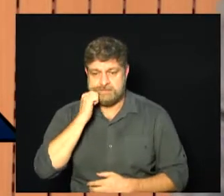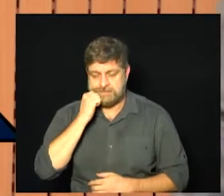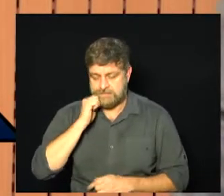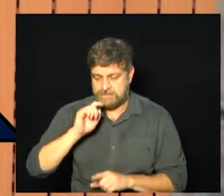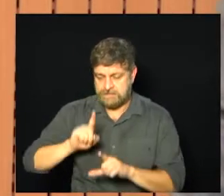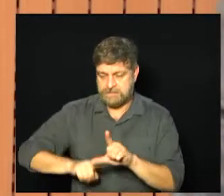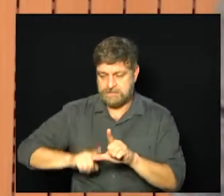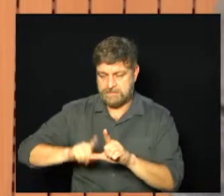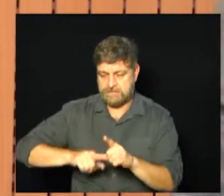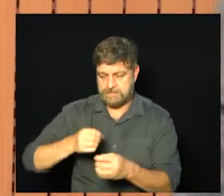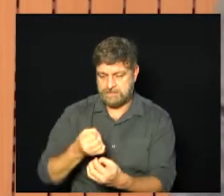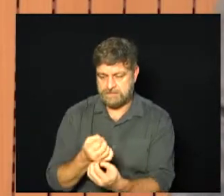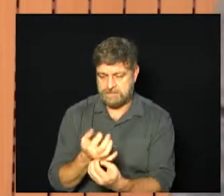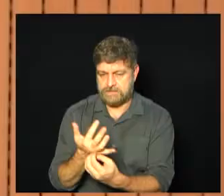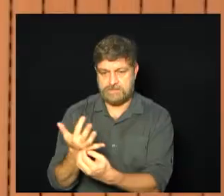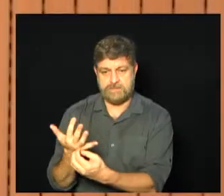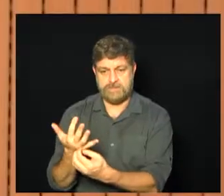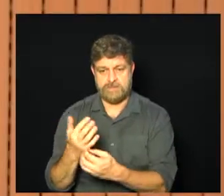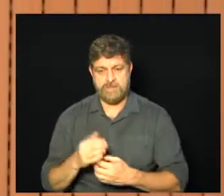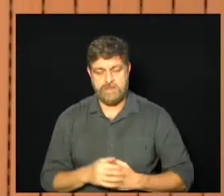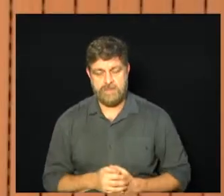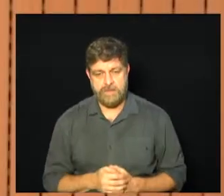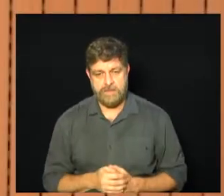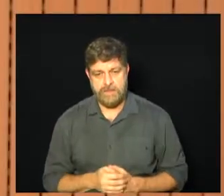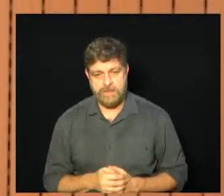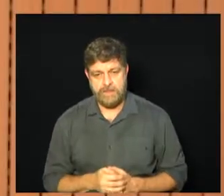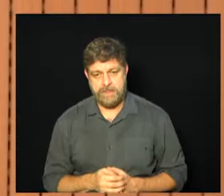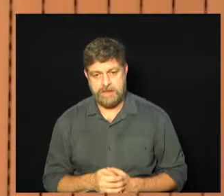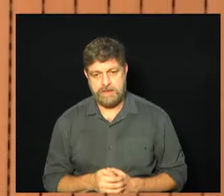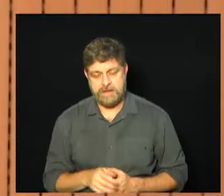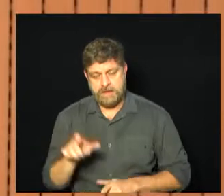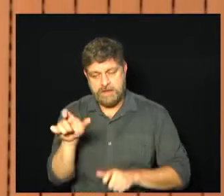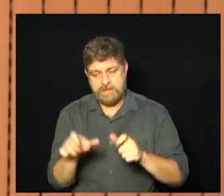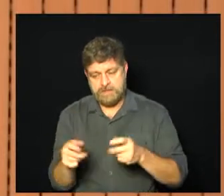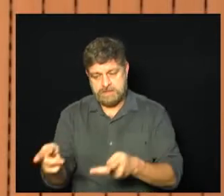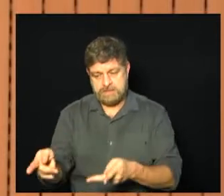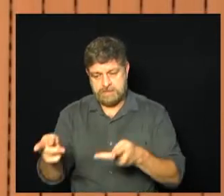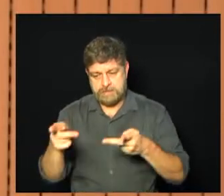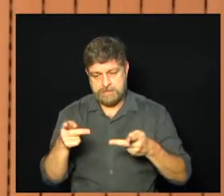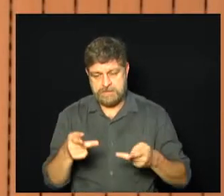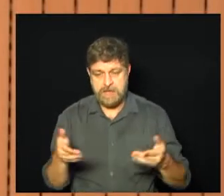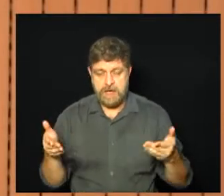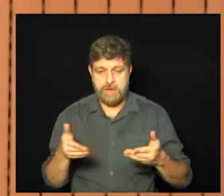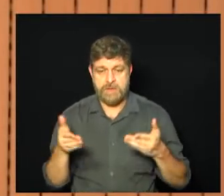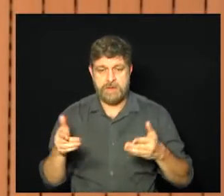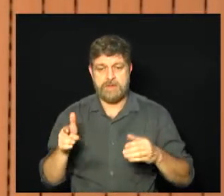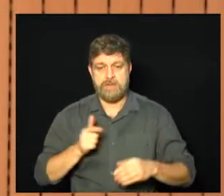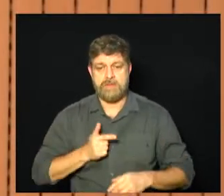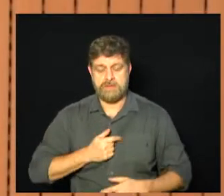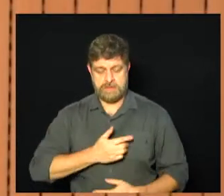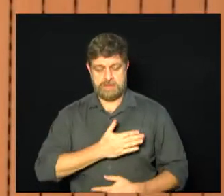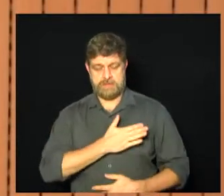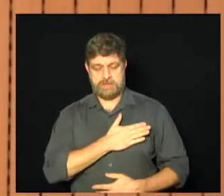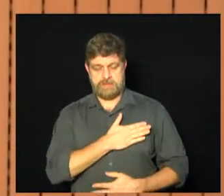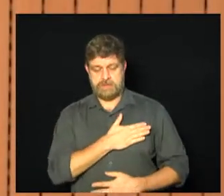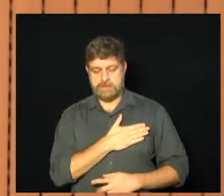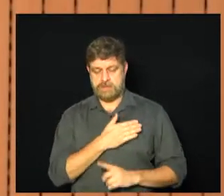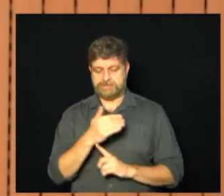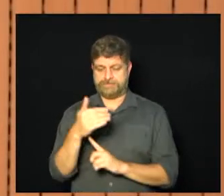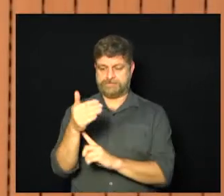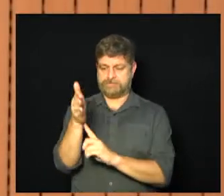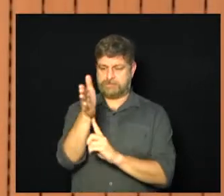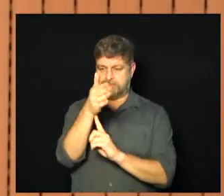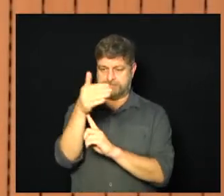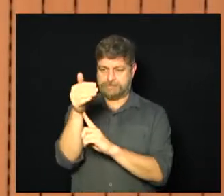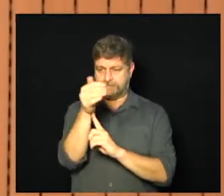Artes. Nós convidamos os presentes para a execução do Hino Nacional Brasileiro, letra Joaquim